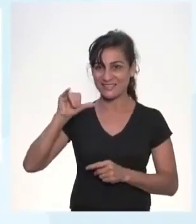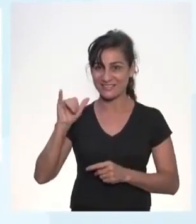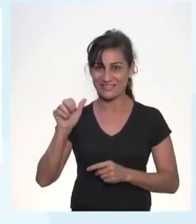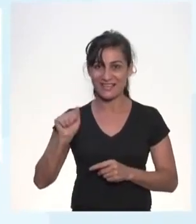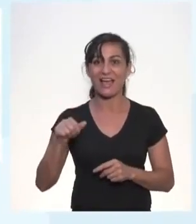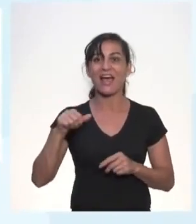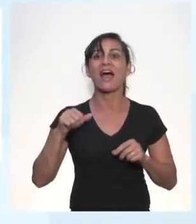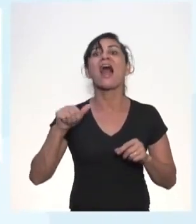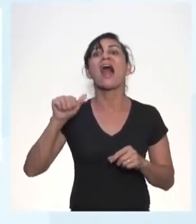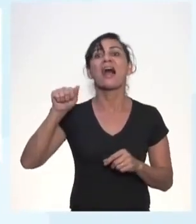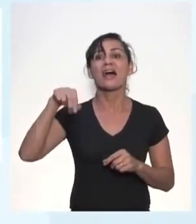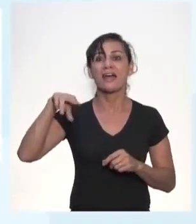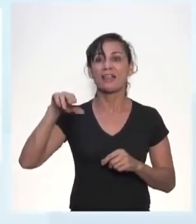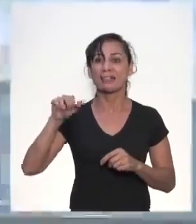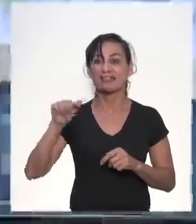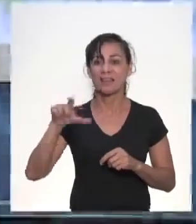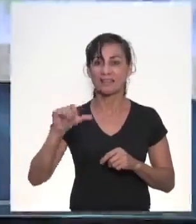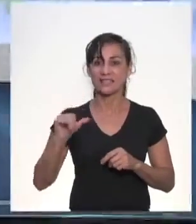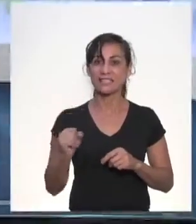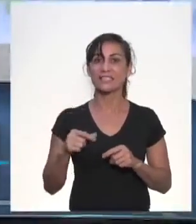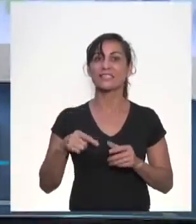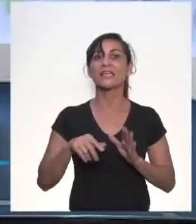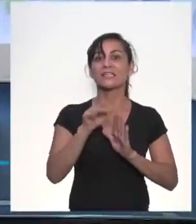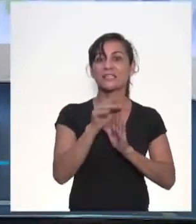Ana Júlia, texto 1.